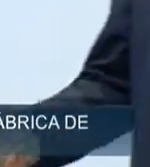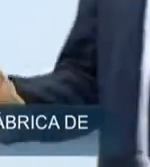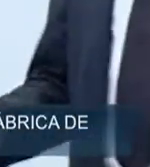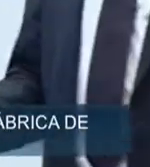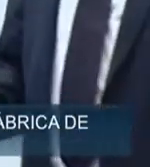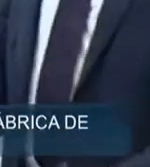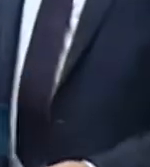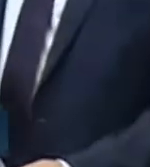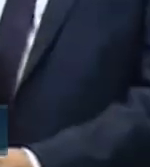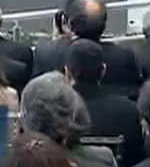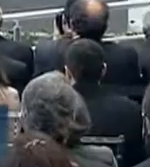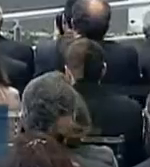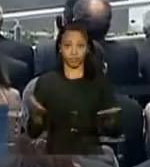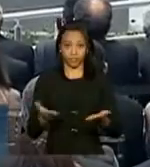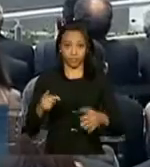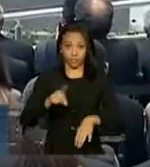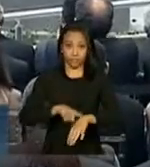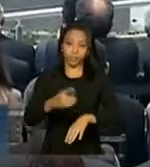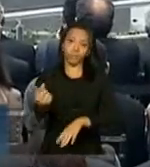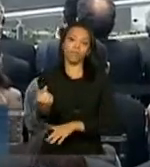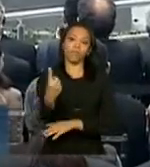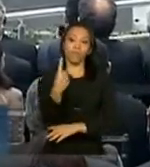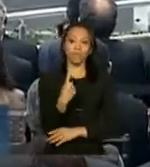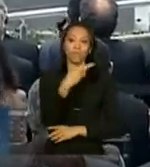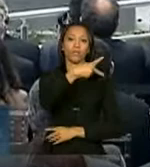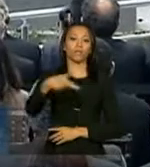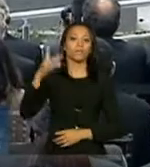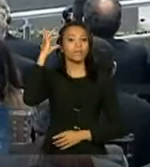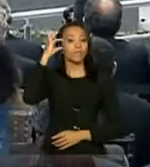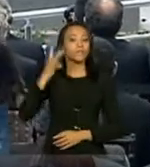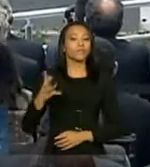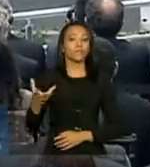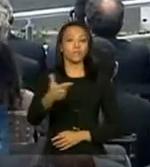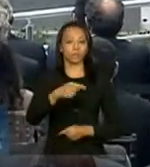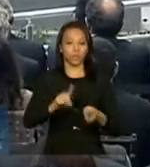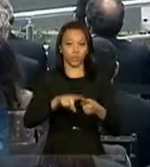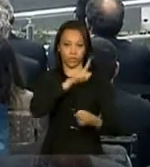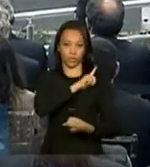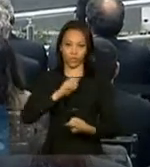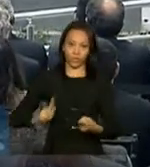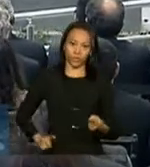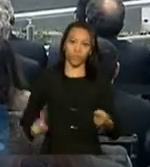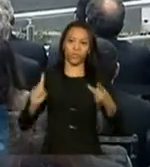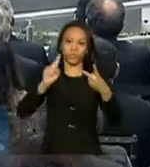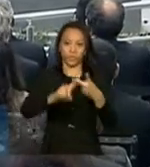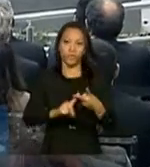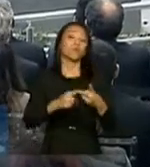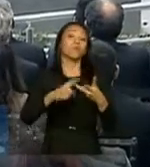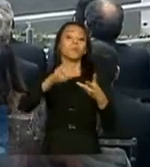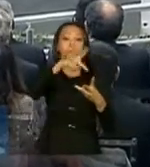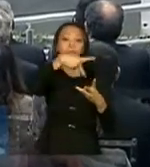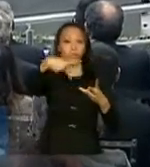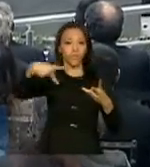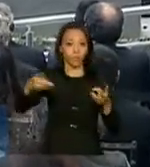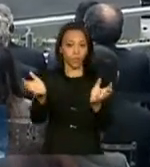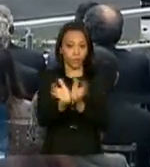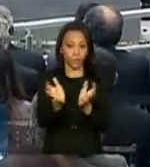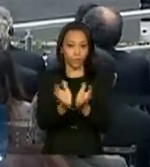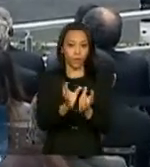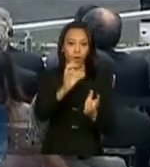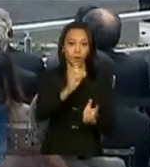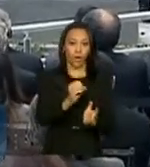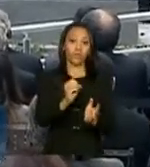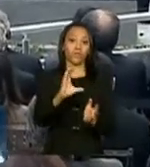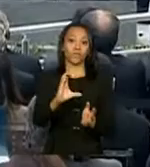Neste momento, nós convidamos a senhora presidenta da República, o governador de Minas Gerais, o presidente do Grupo Ortengue